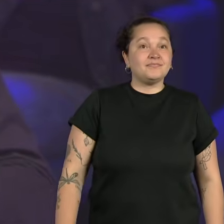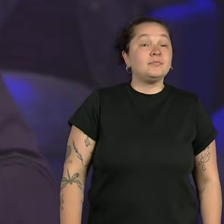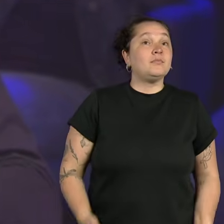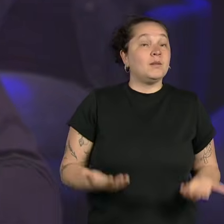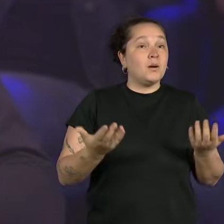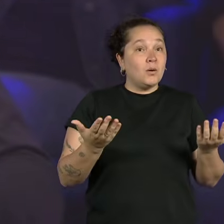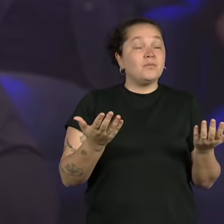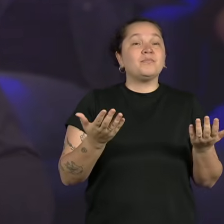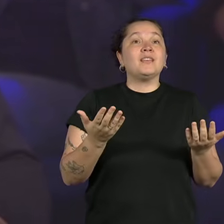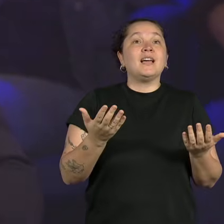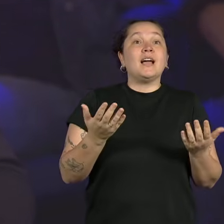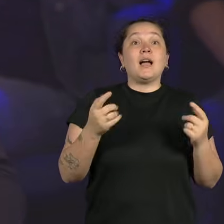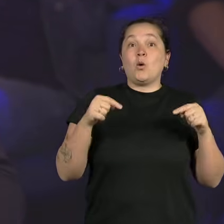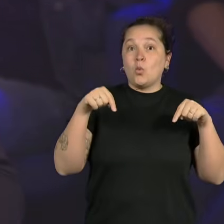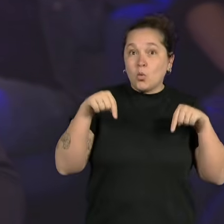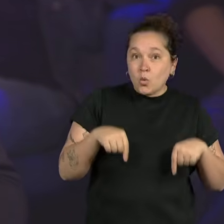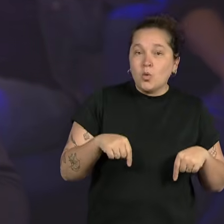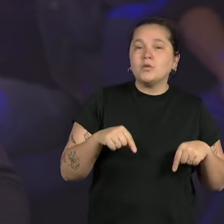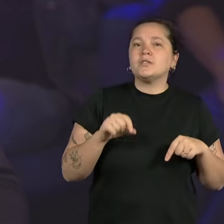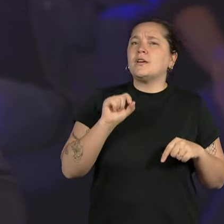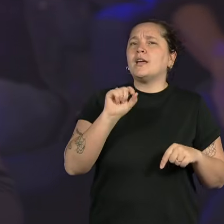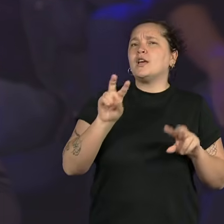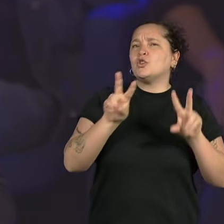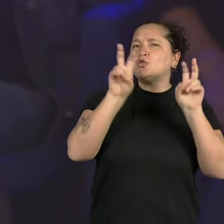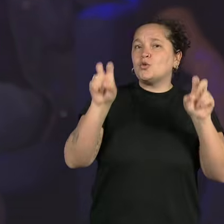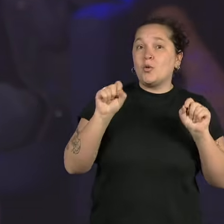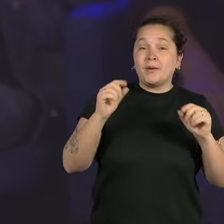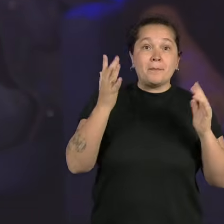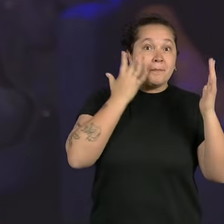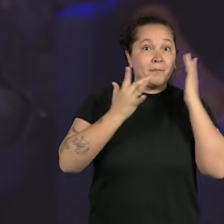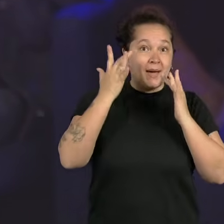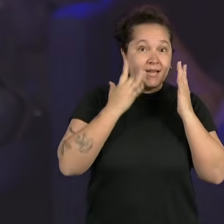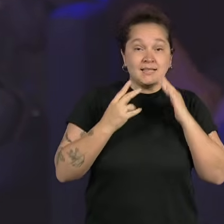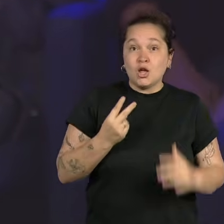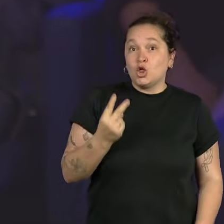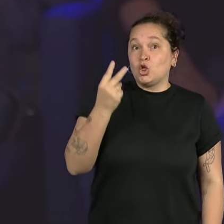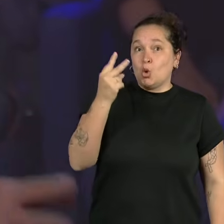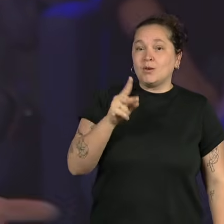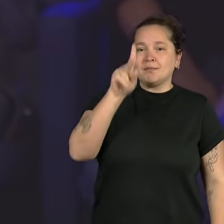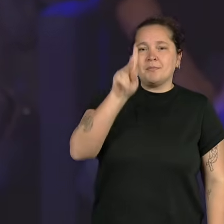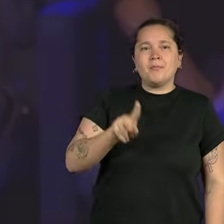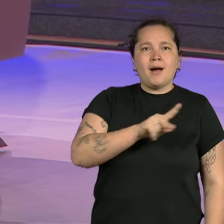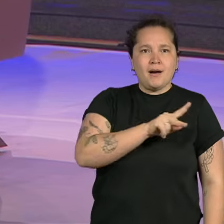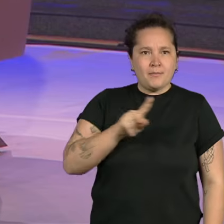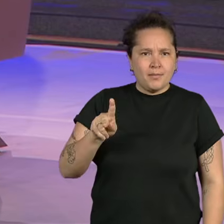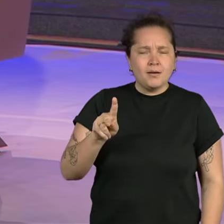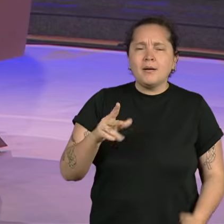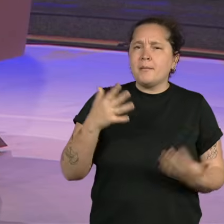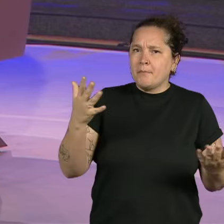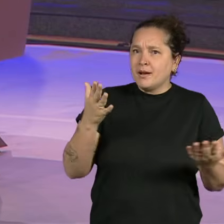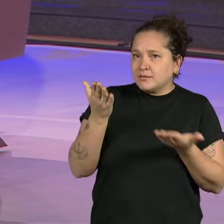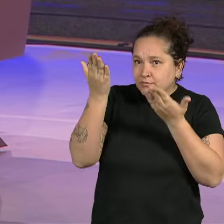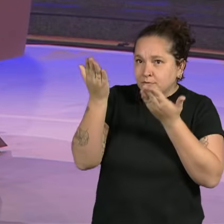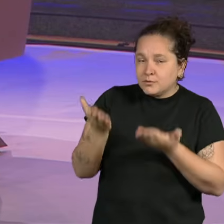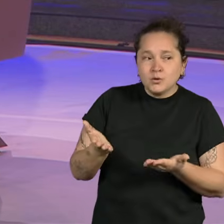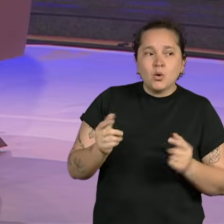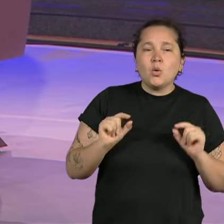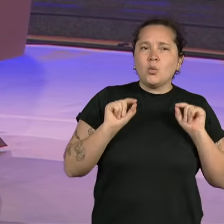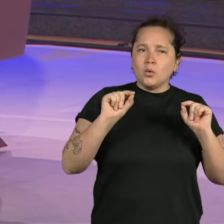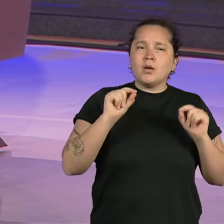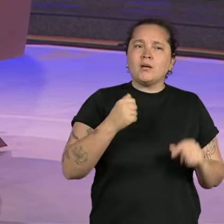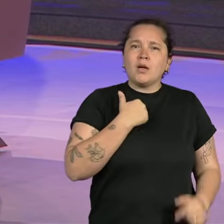Mas olha, a gente está hoje aqui mais para falar dos dois papas, mas eu quero te dizer que eu admiro toda a sua carreira como artista,